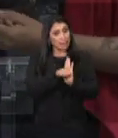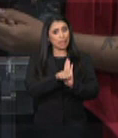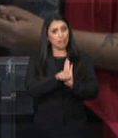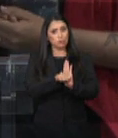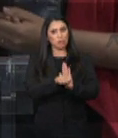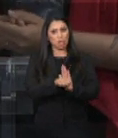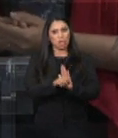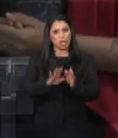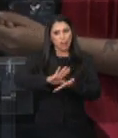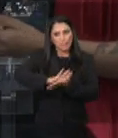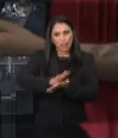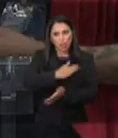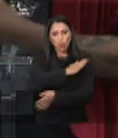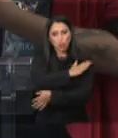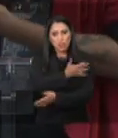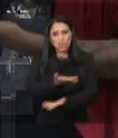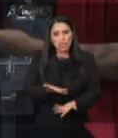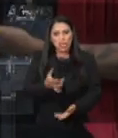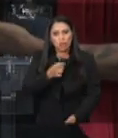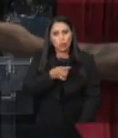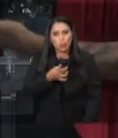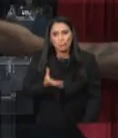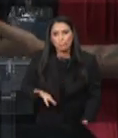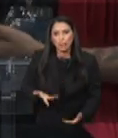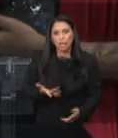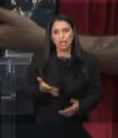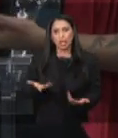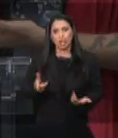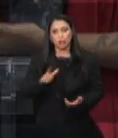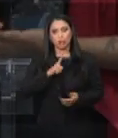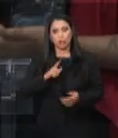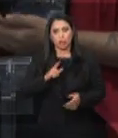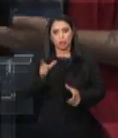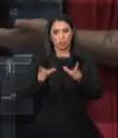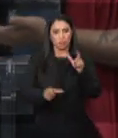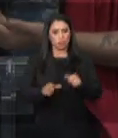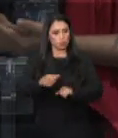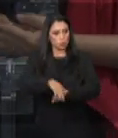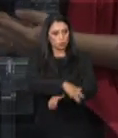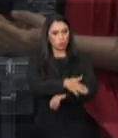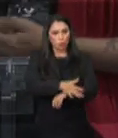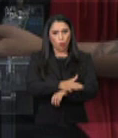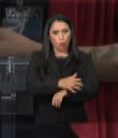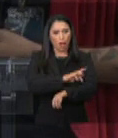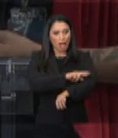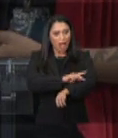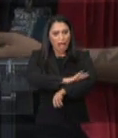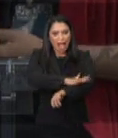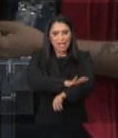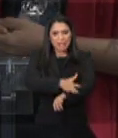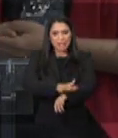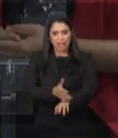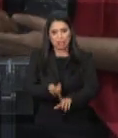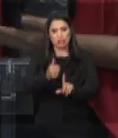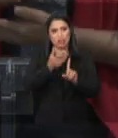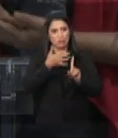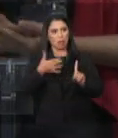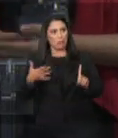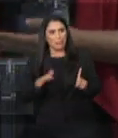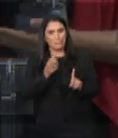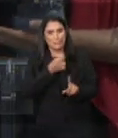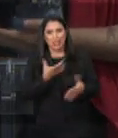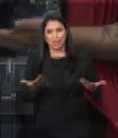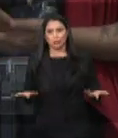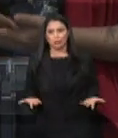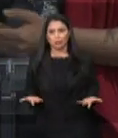do Judiciário a gente precisa pensar numa equiparação da parafobia ao racismo nos mesmos termos da lgbtfobia no sentido de